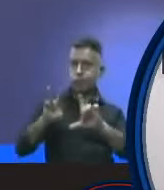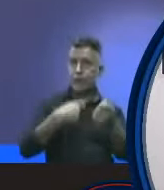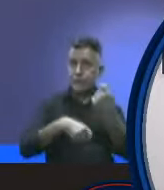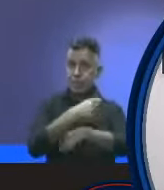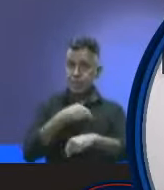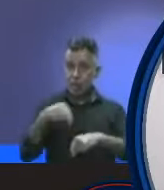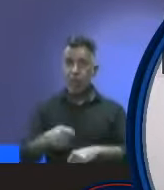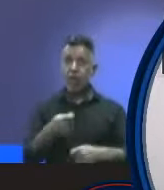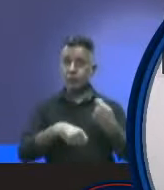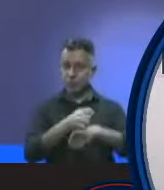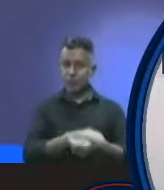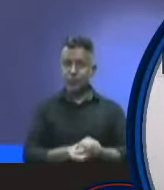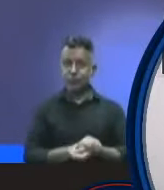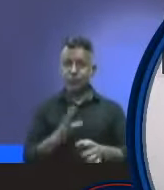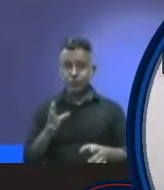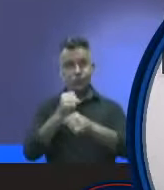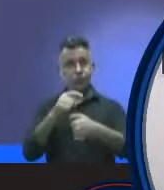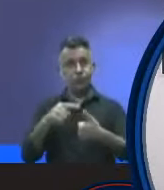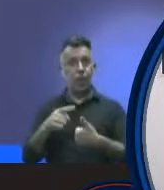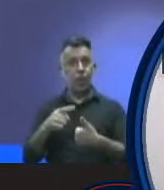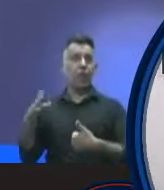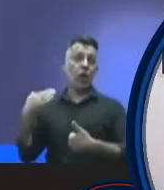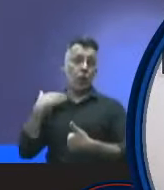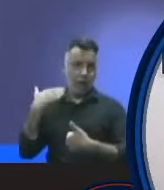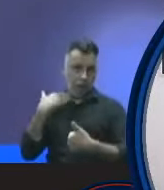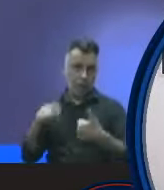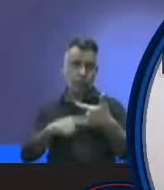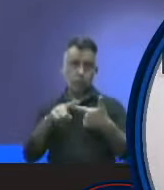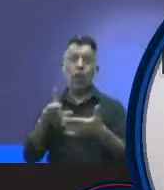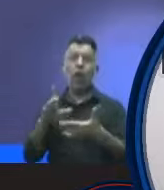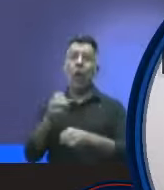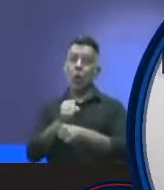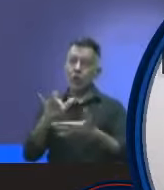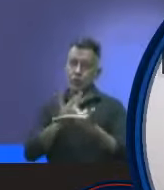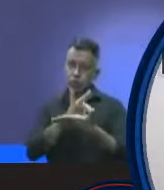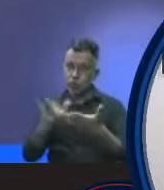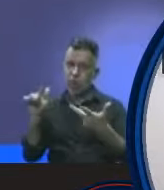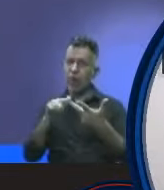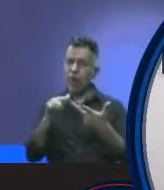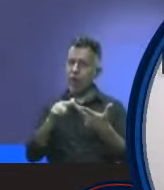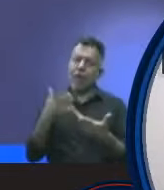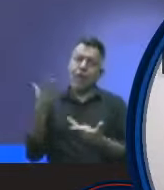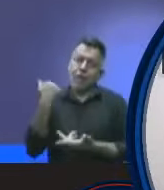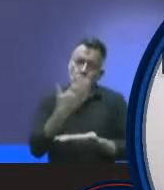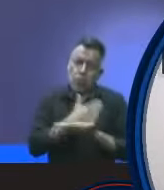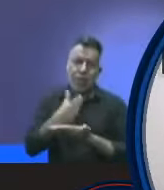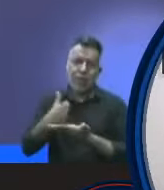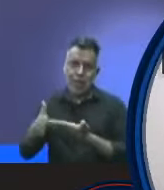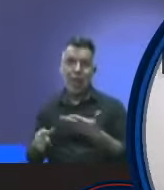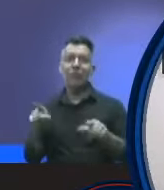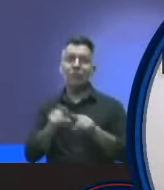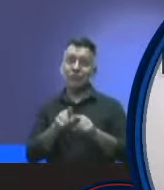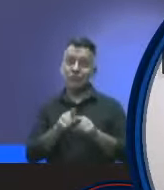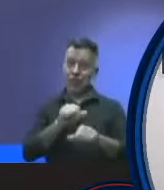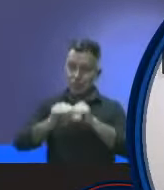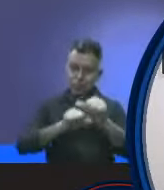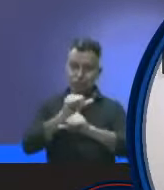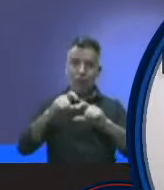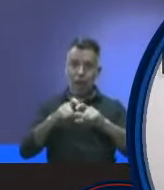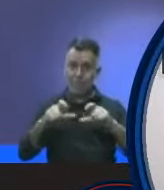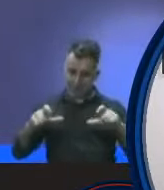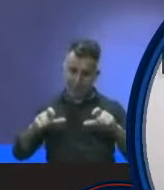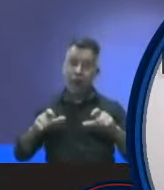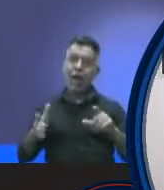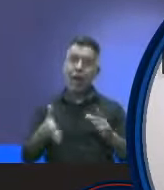financeiras do mercado. Ela é composta pelo Bank, nossa conta digital, o nosso tão famoso crediário, que se modernizou